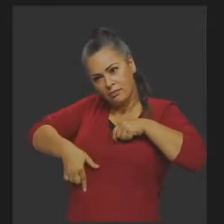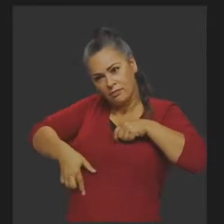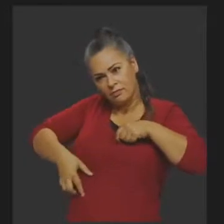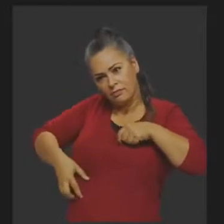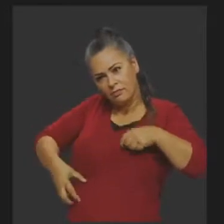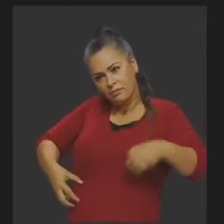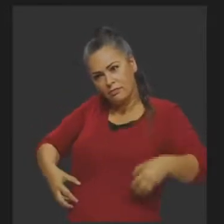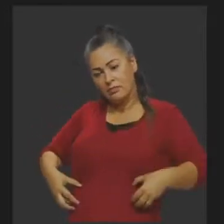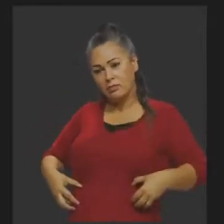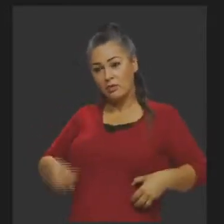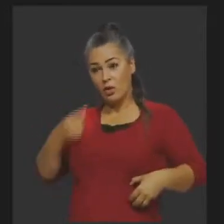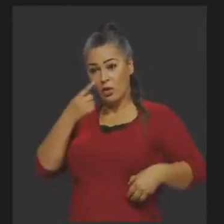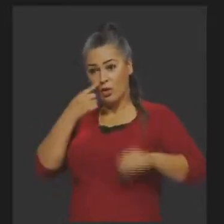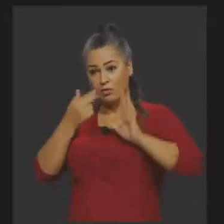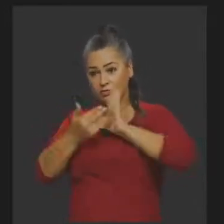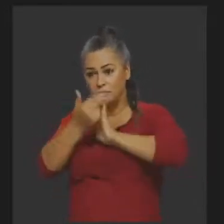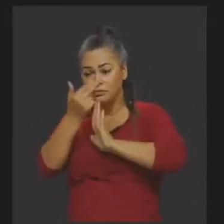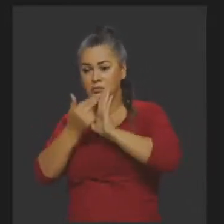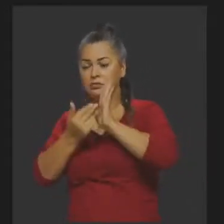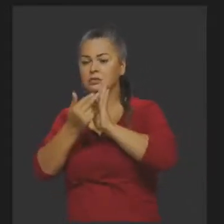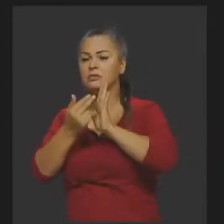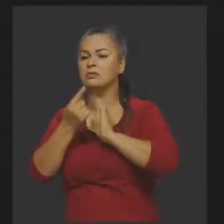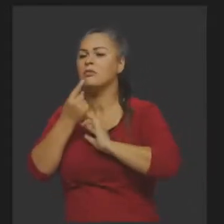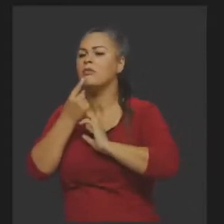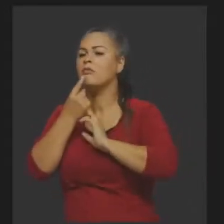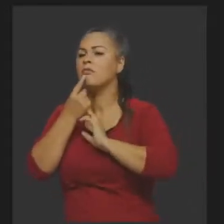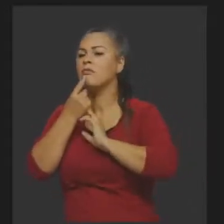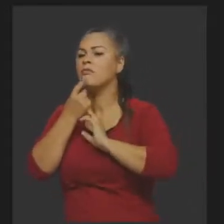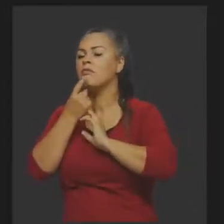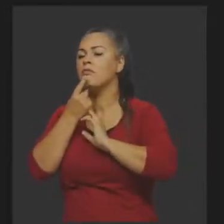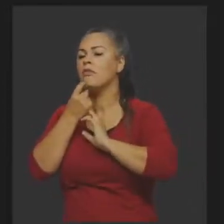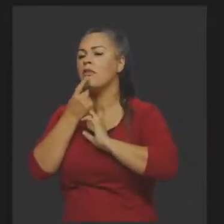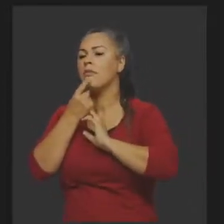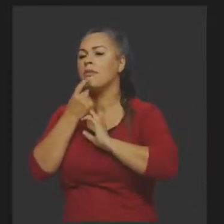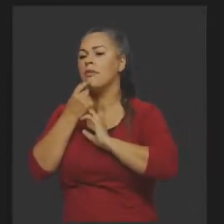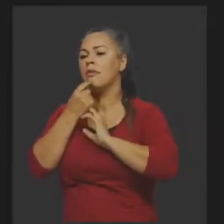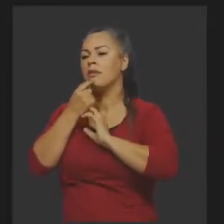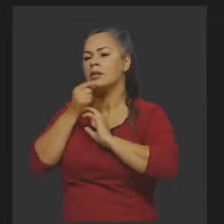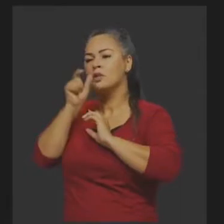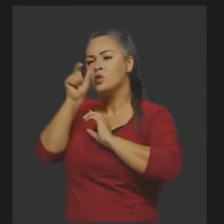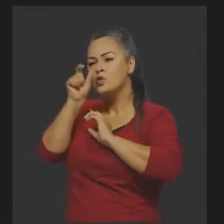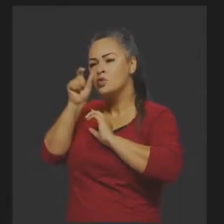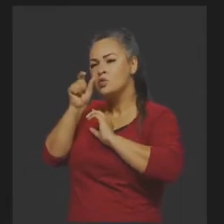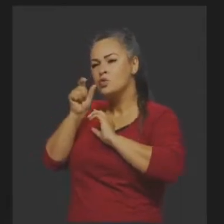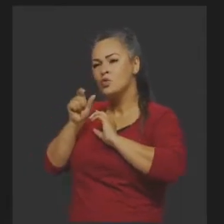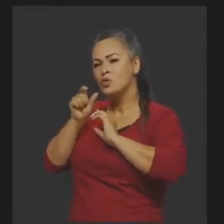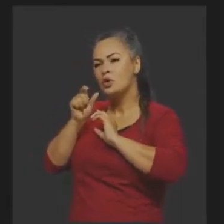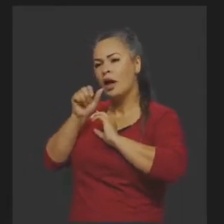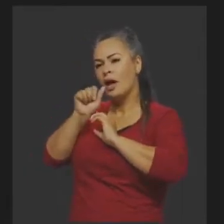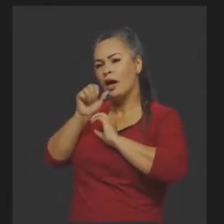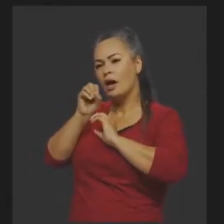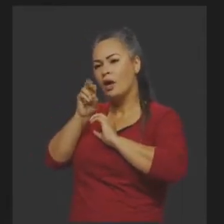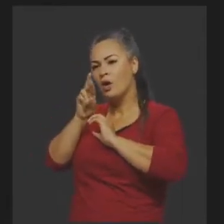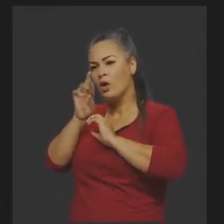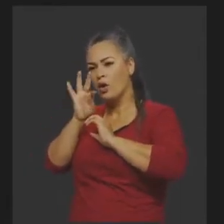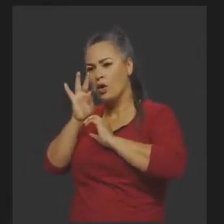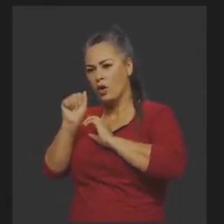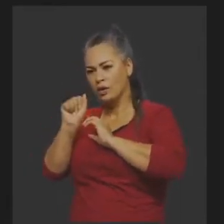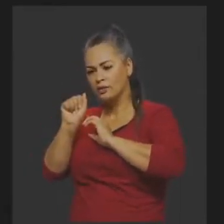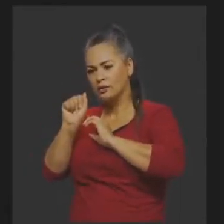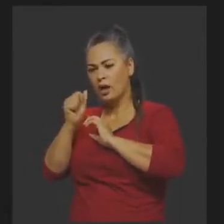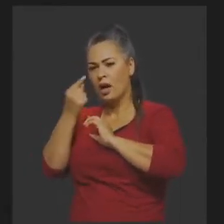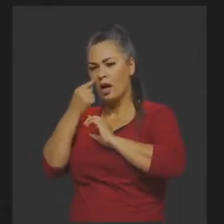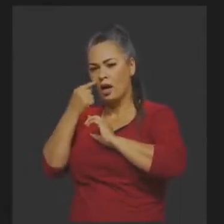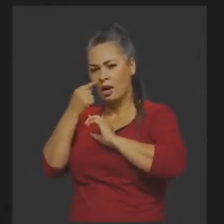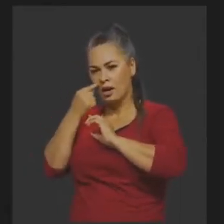de vermelho, você pode ver a artéria mais calibrosa, que é a aorta. E uma